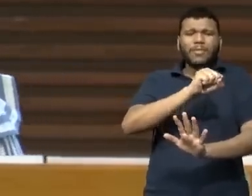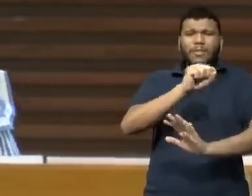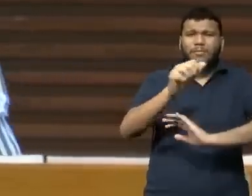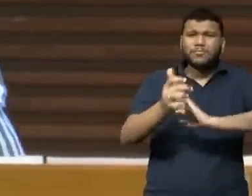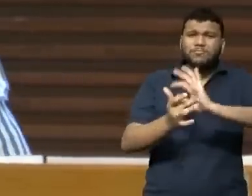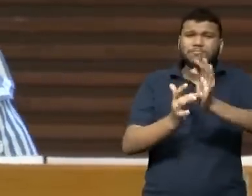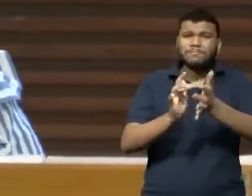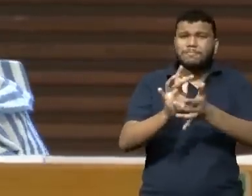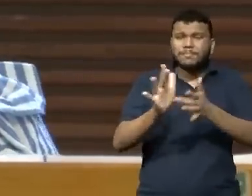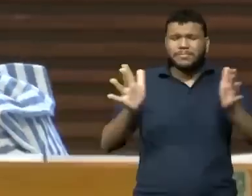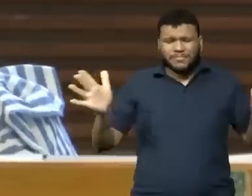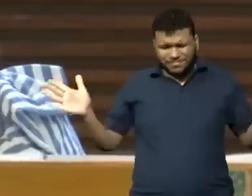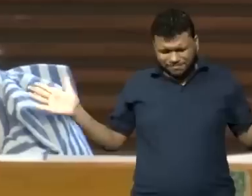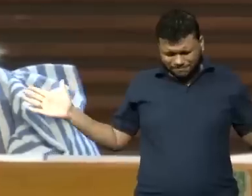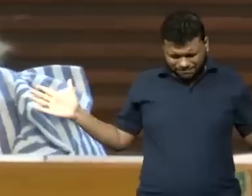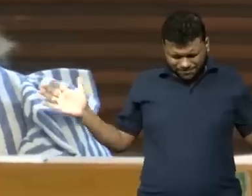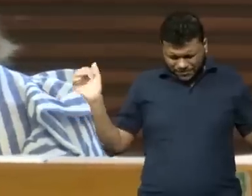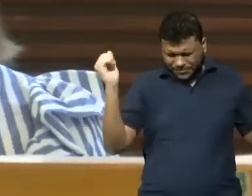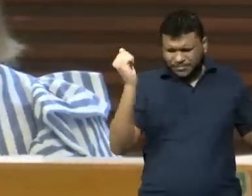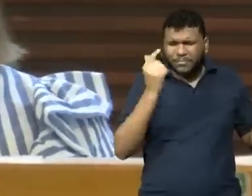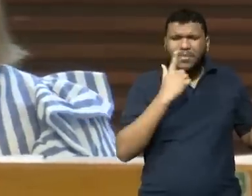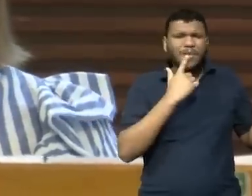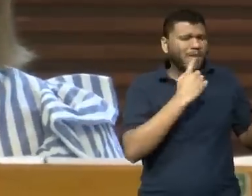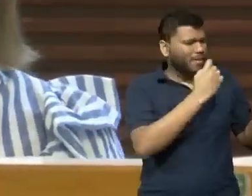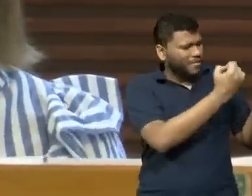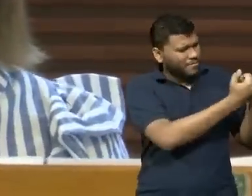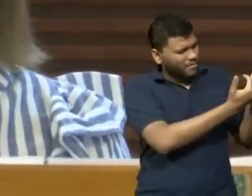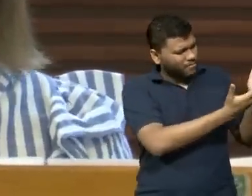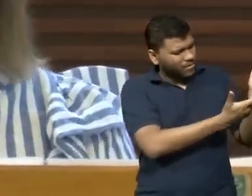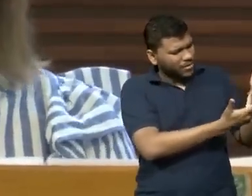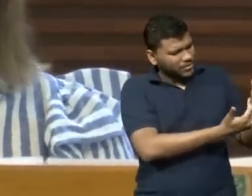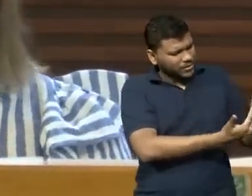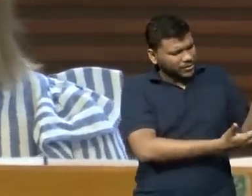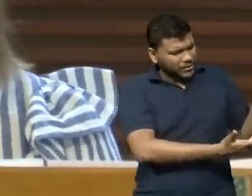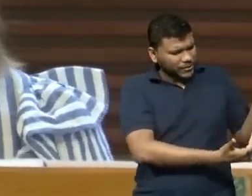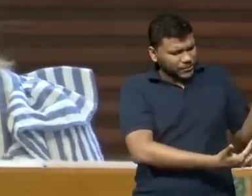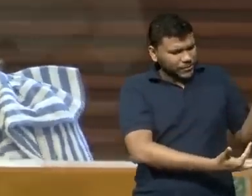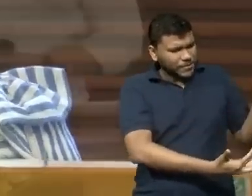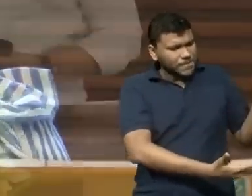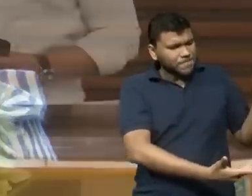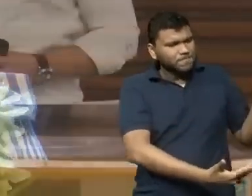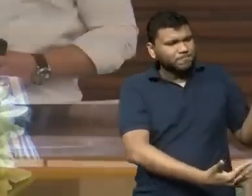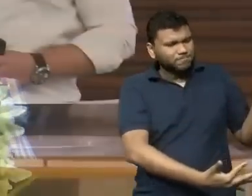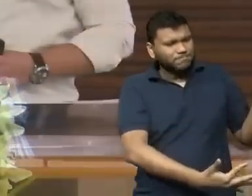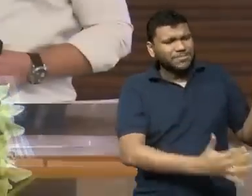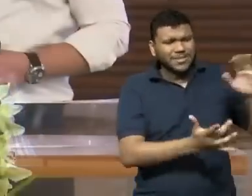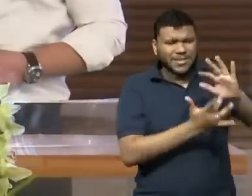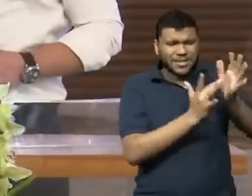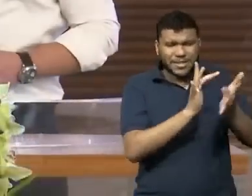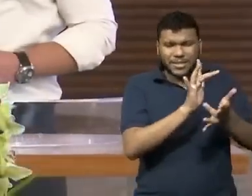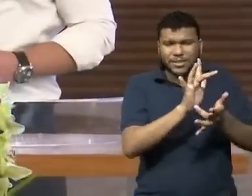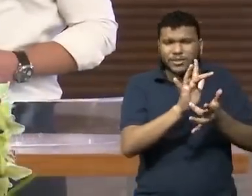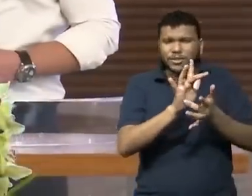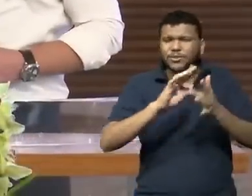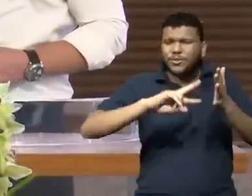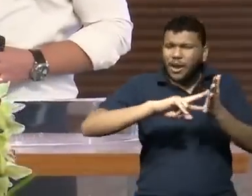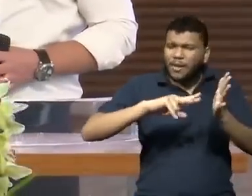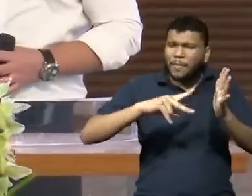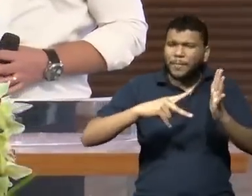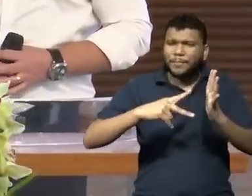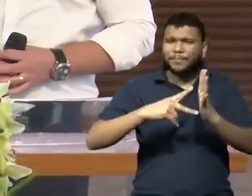corre o sangue do cordeiro o Messias Cristo